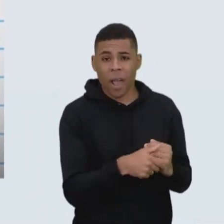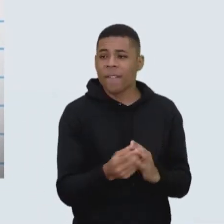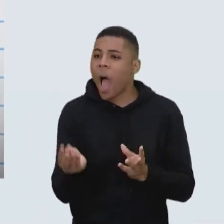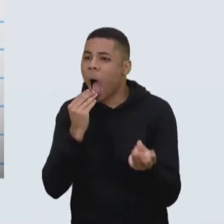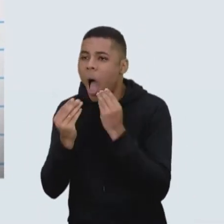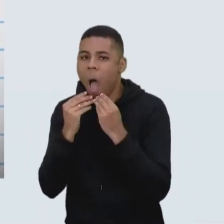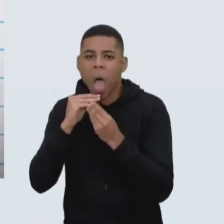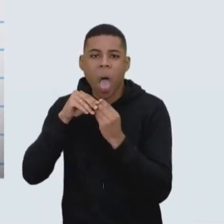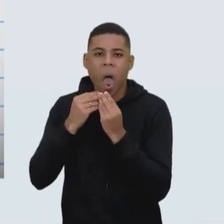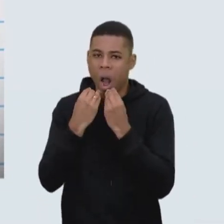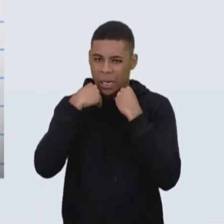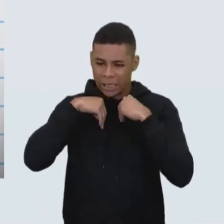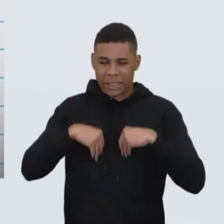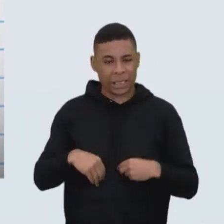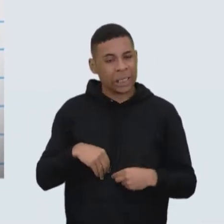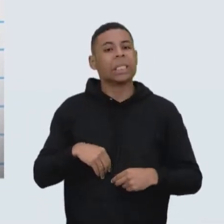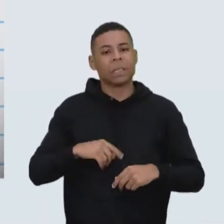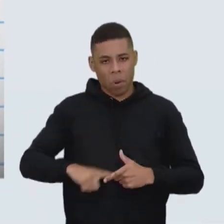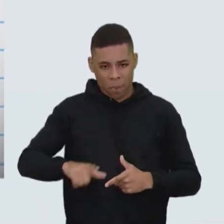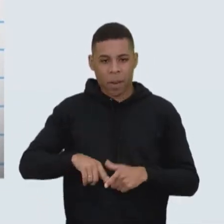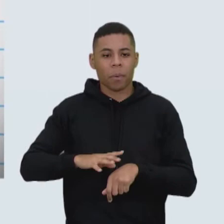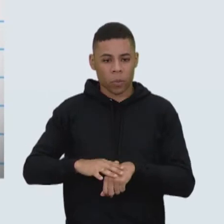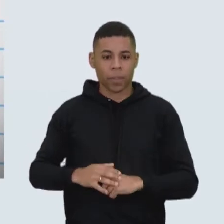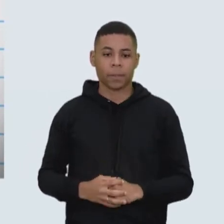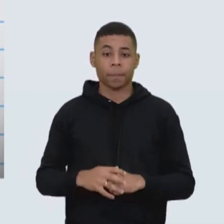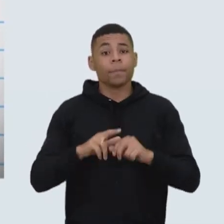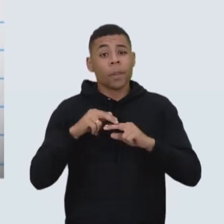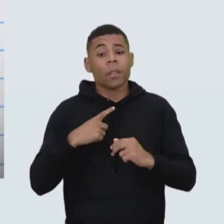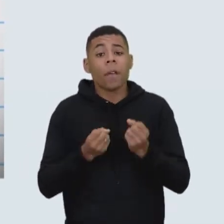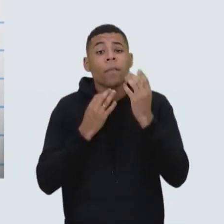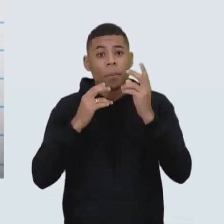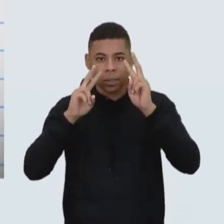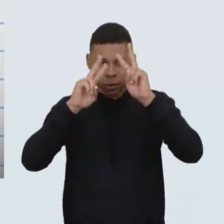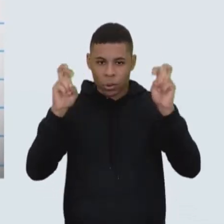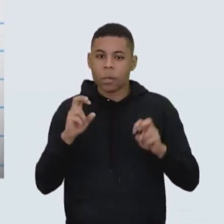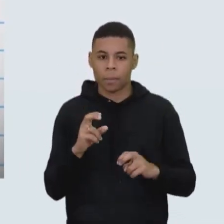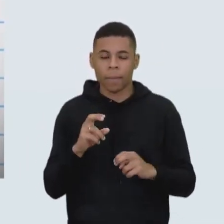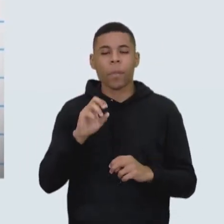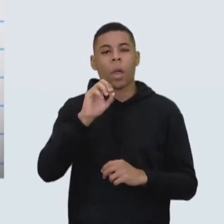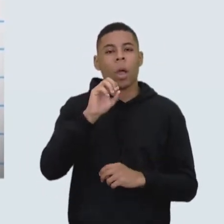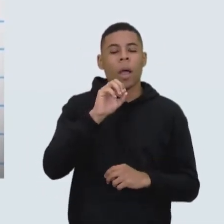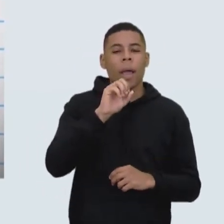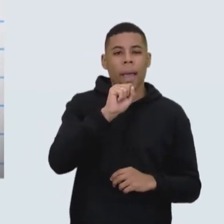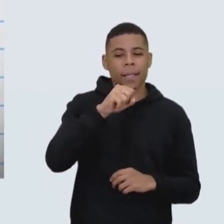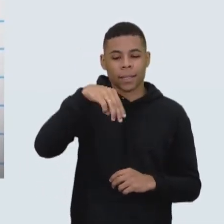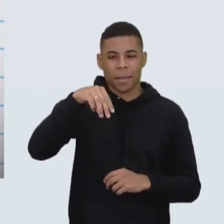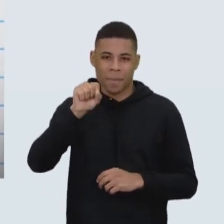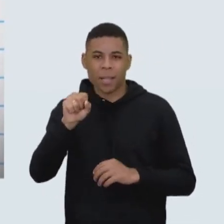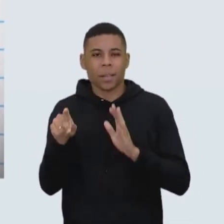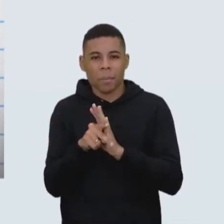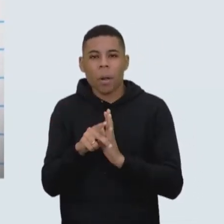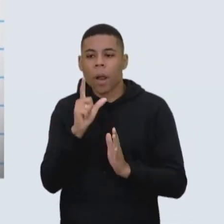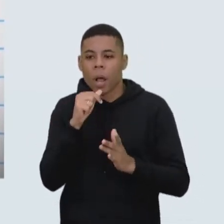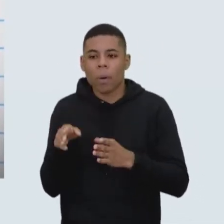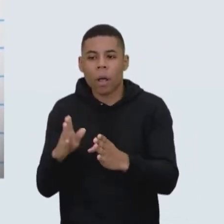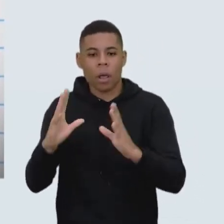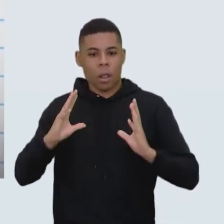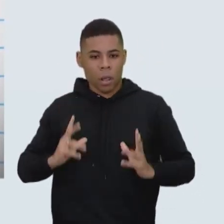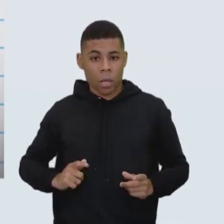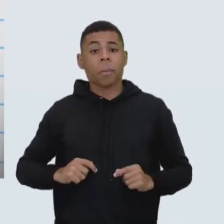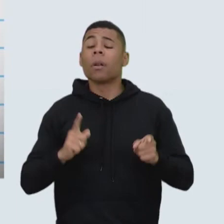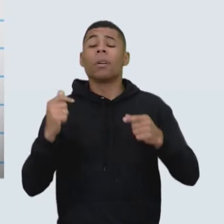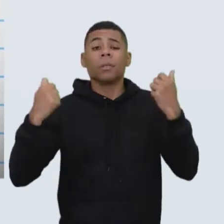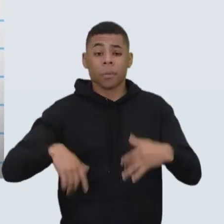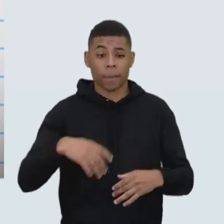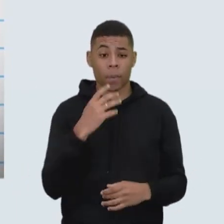de 2014 feito pelo Sistema Nacional de Informações sobre Saneamento, SNS, revela que apenas